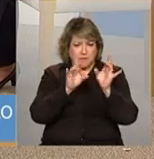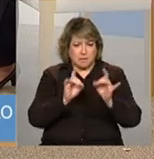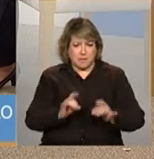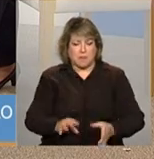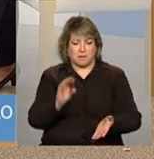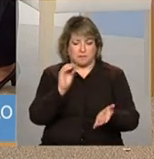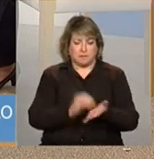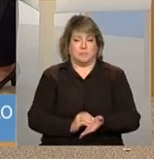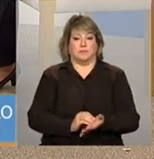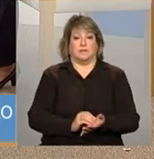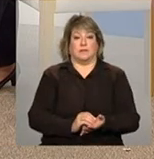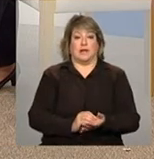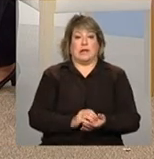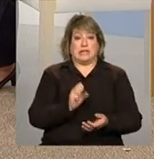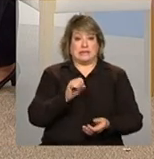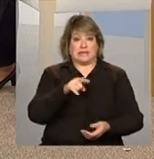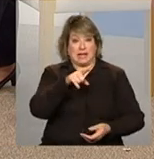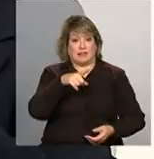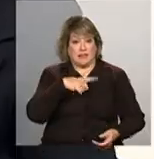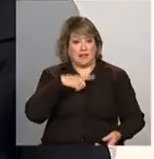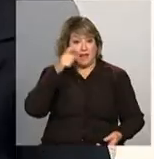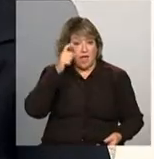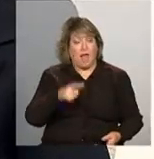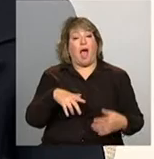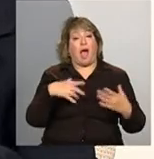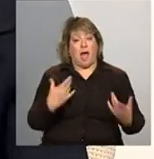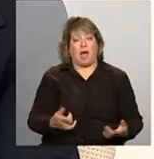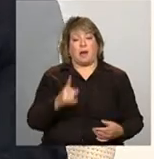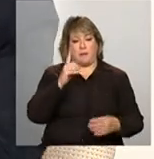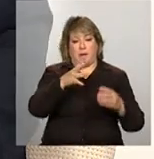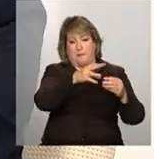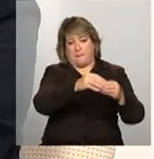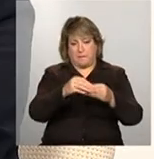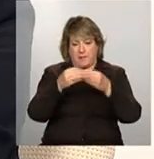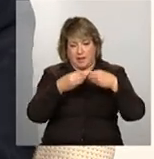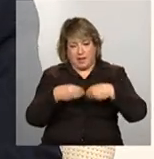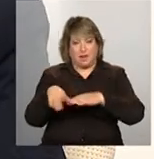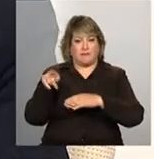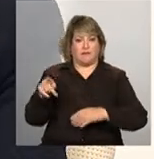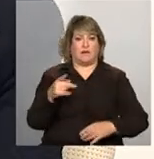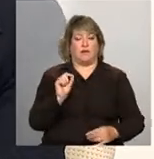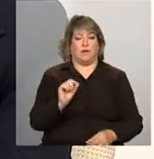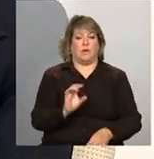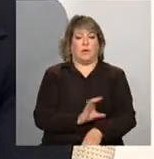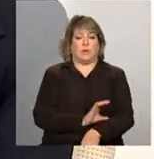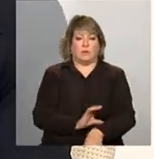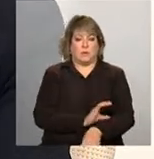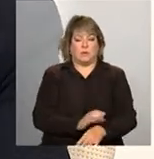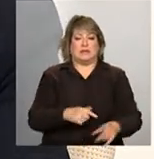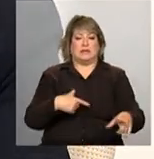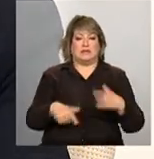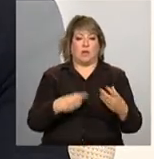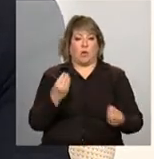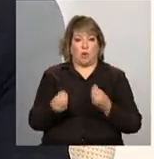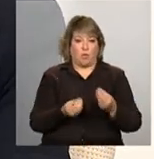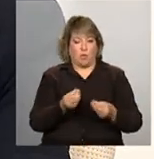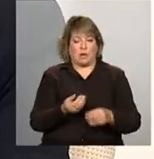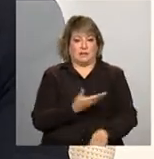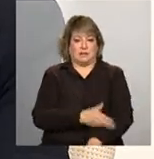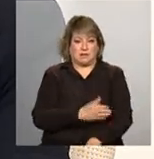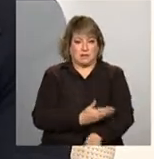aí, então, se ele tem interesse, ele vai ser encaminhado para a situação de trabalho, para a